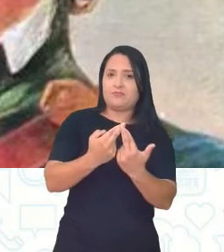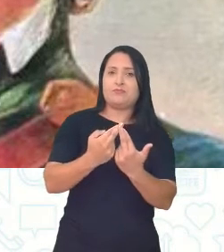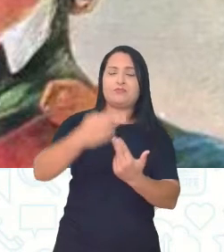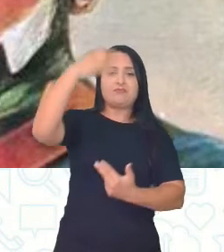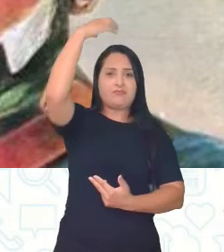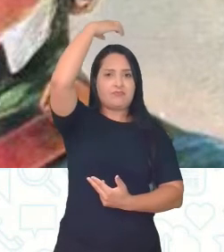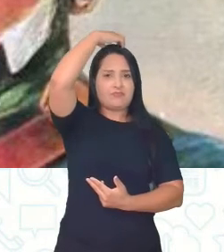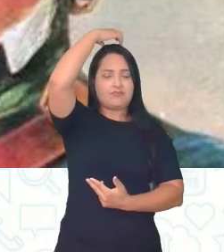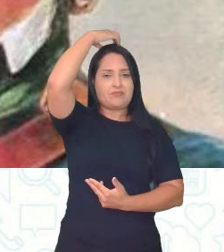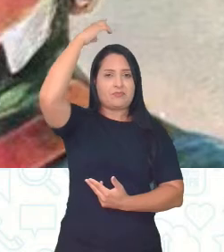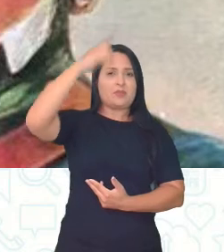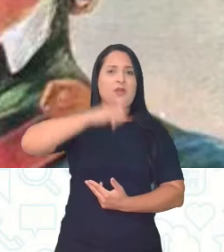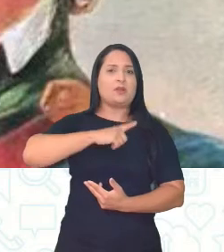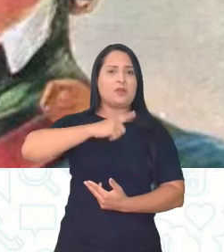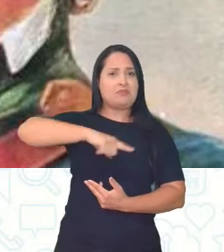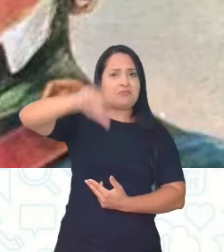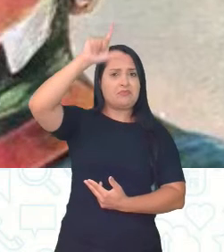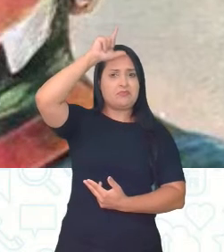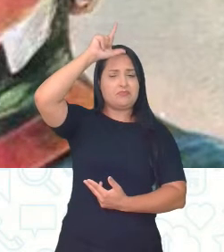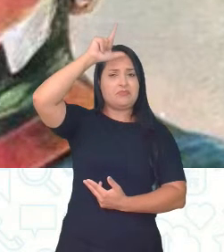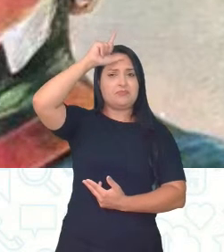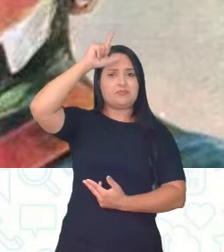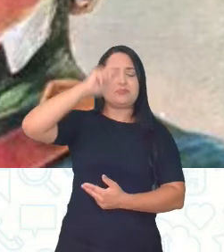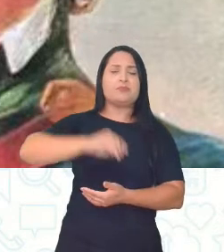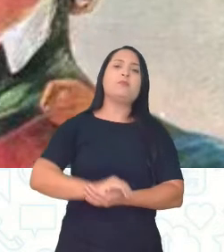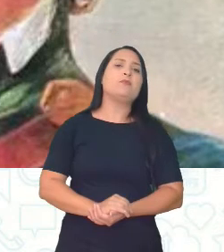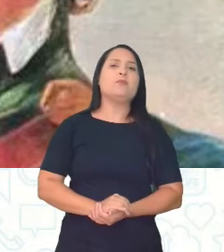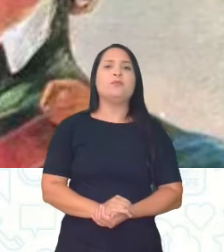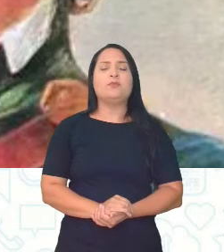que estavam à frente de algumas